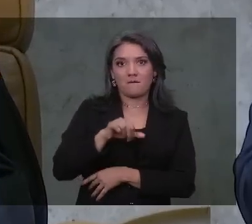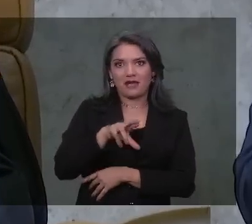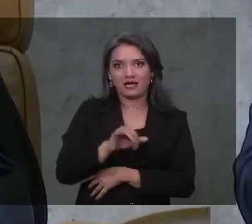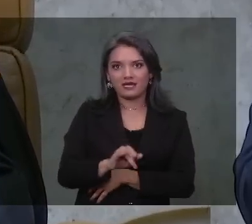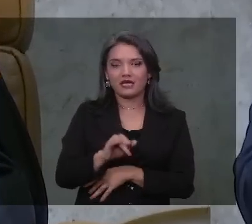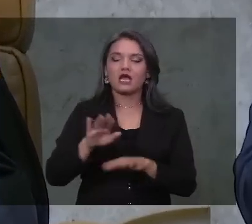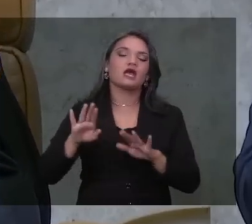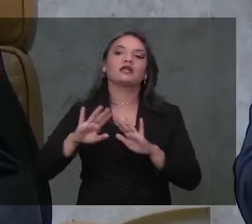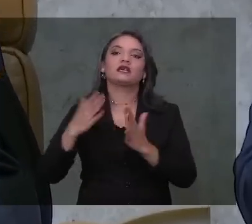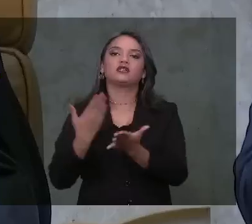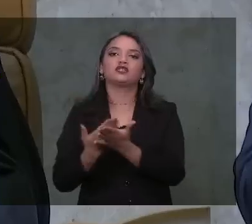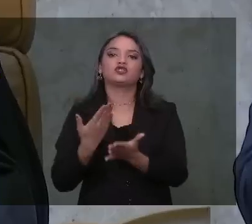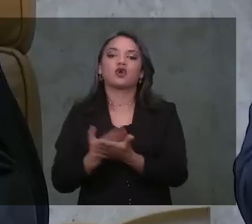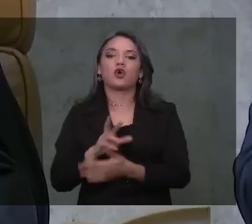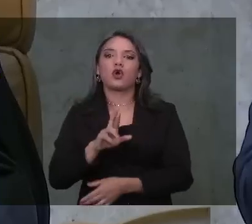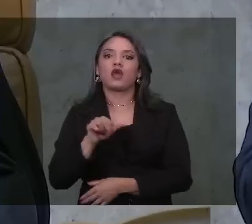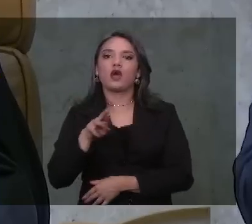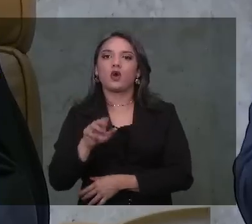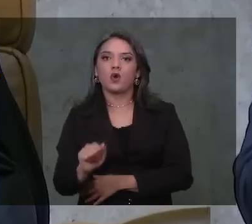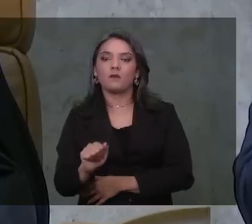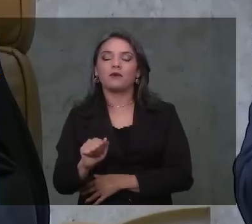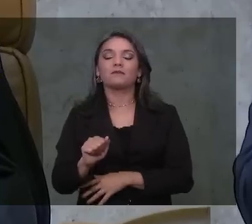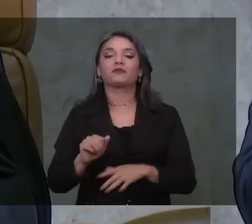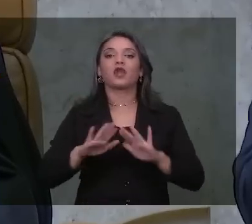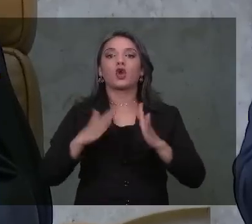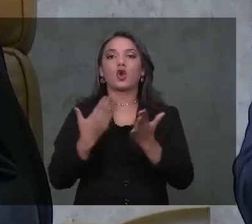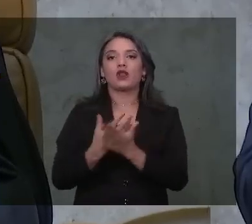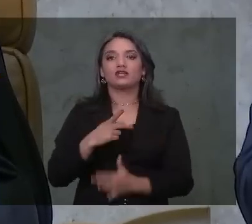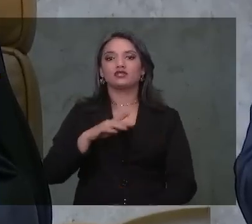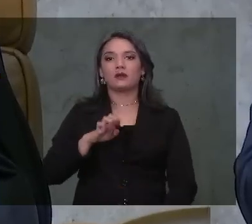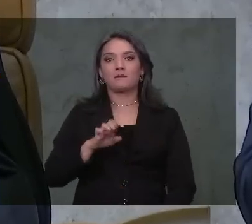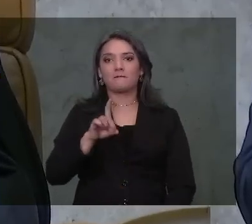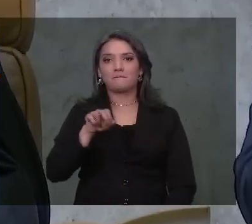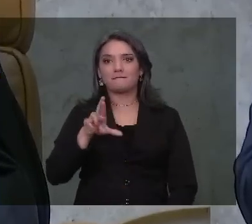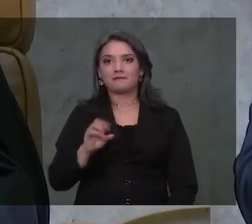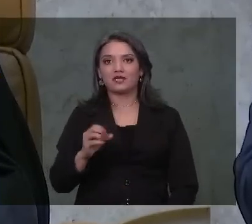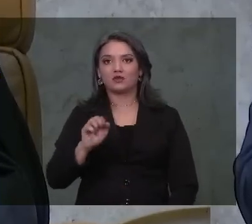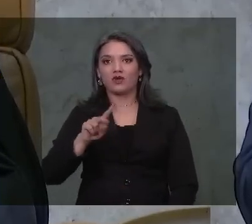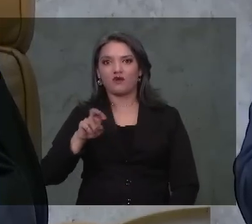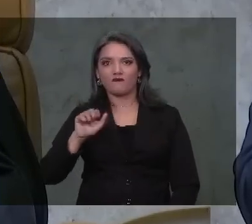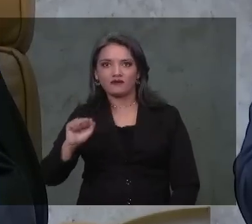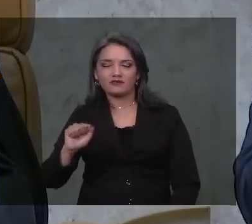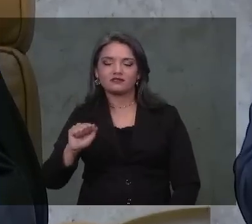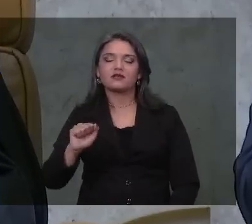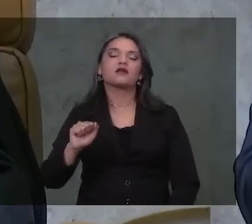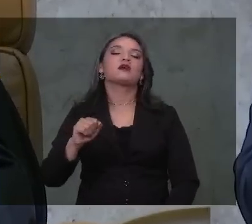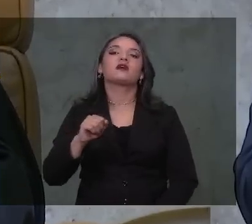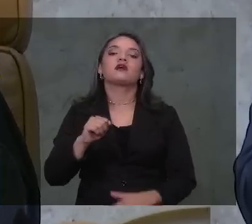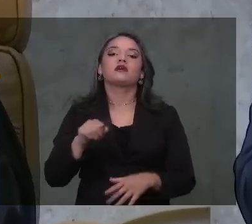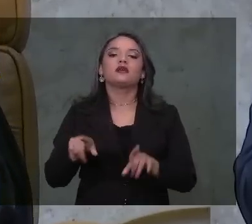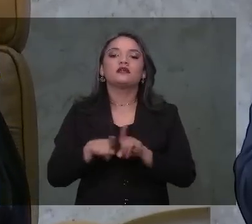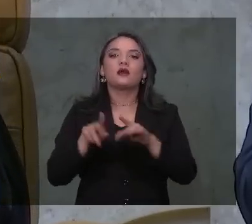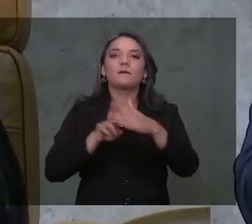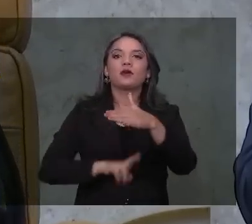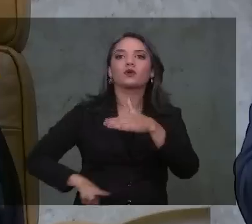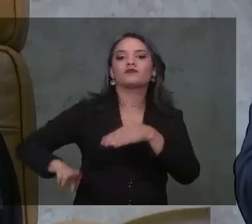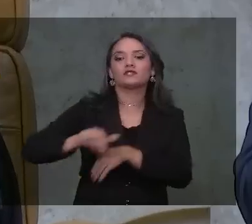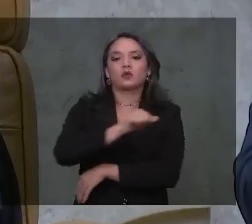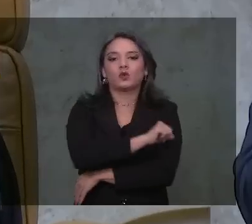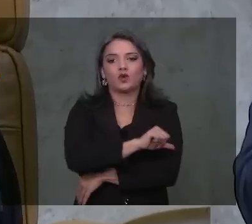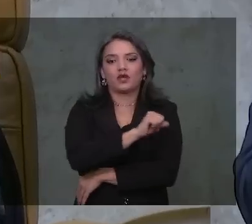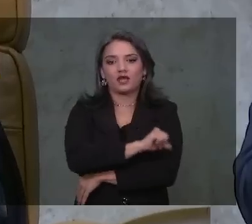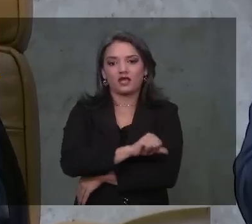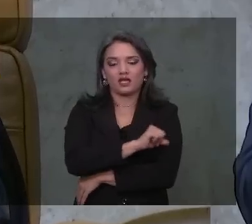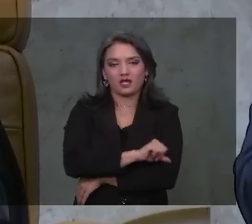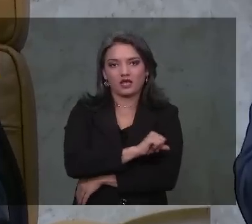Dona Zoraide, no Colégio Pedro Álvares Cabral, de Dona Florinda, na Universidade do Estado do Rio de Janeiro, de Jacó